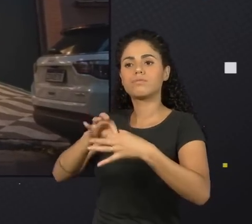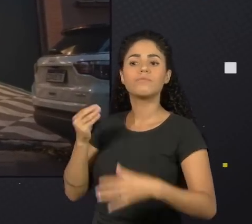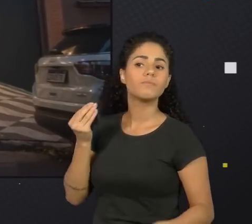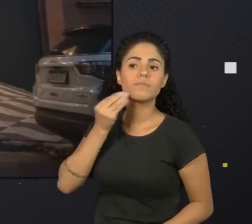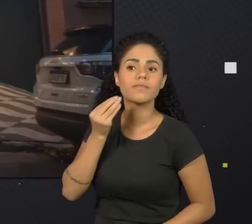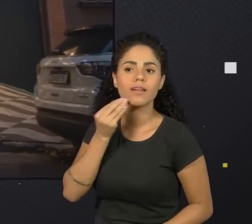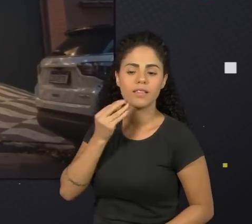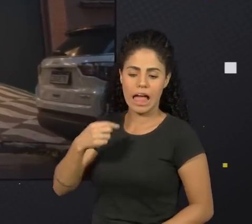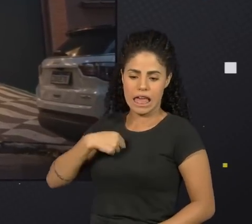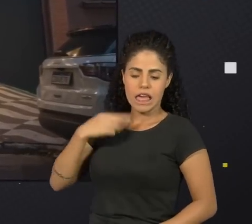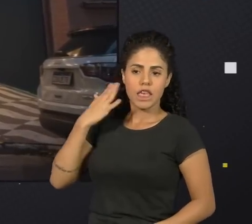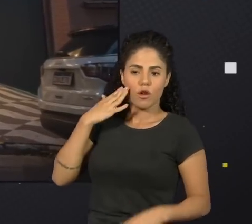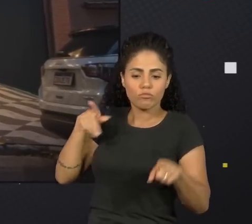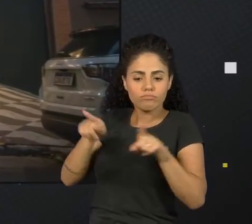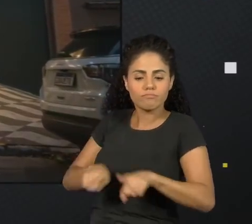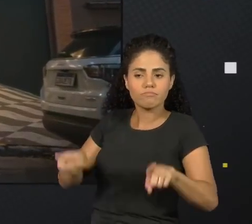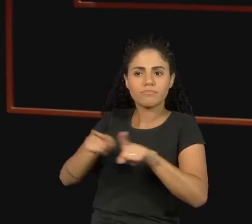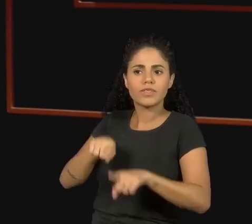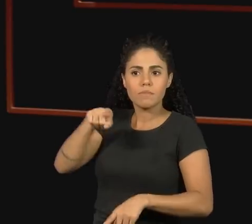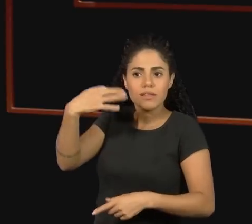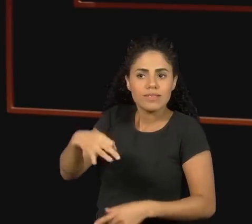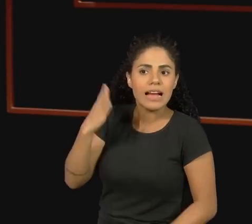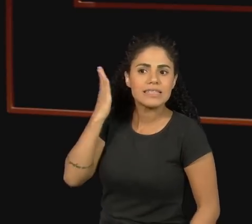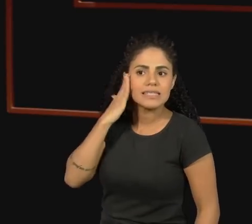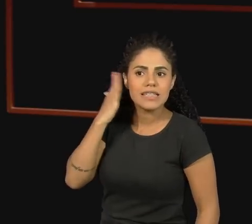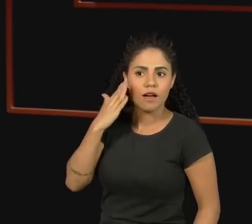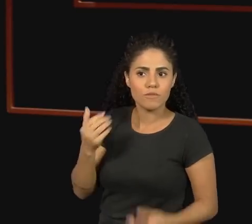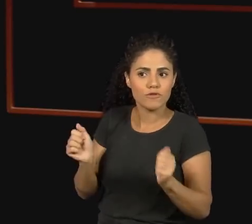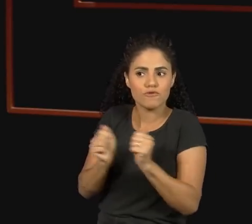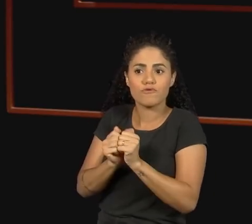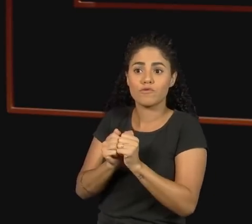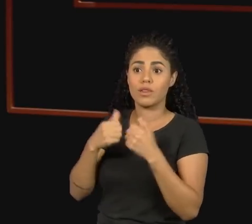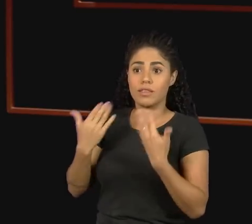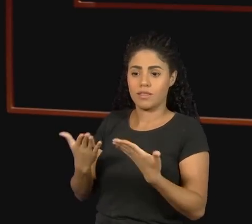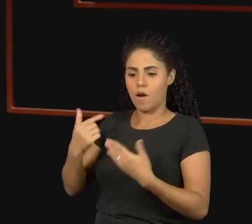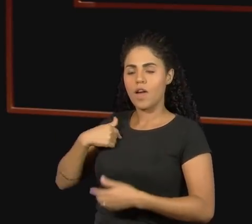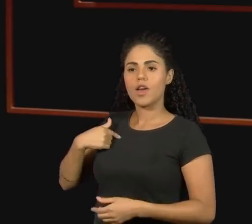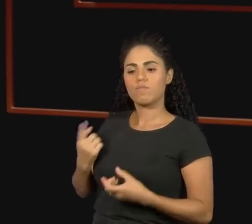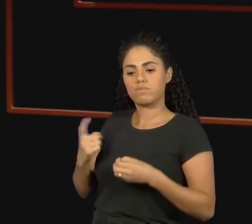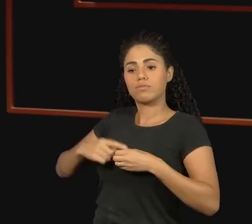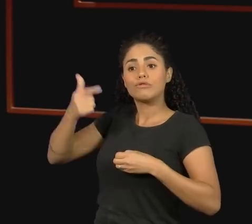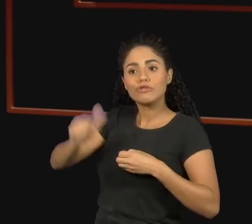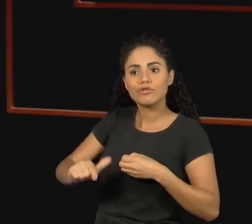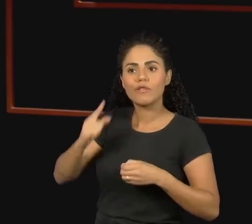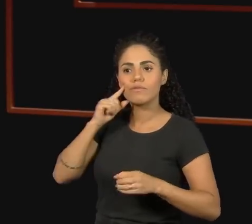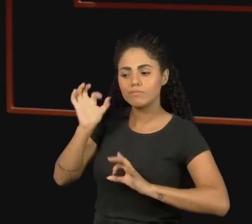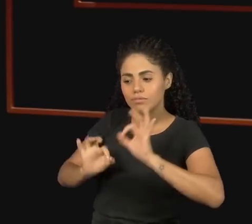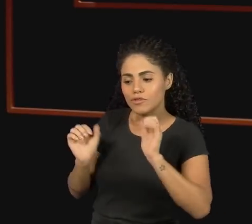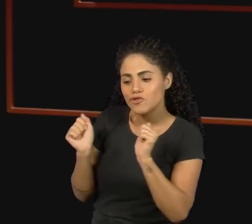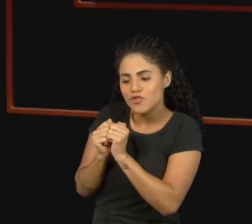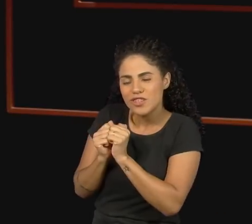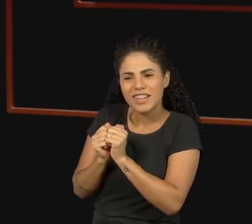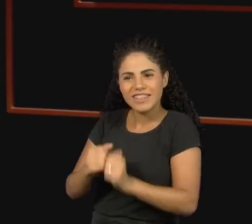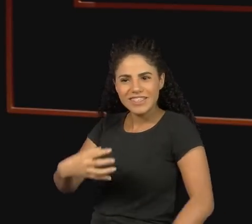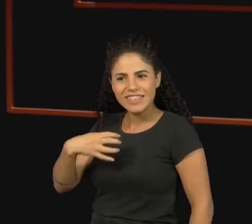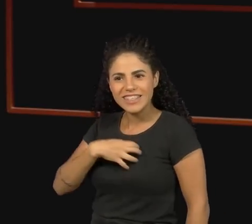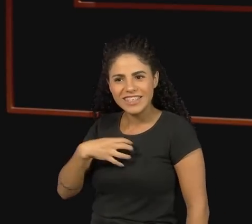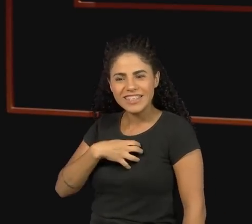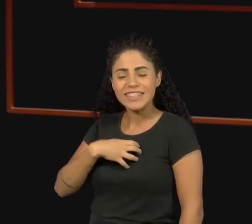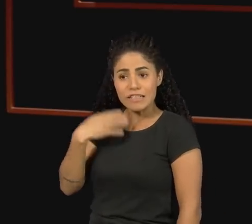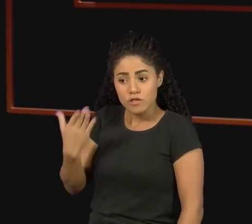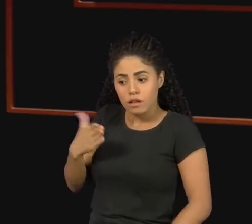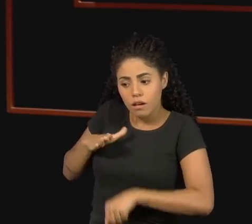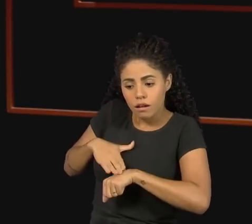E eu sou desse teatro do artesanal também. É porque eu volto a dizer, eu construí uma fórmula